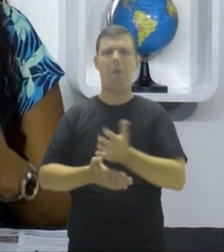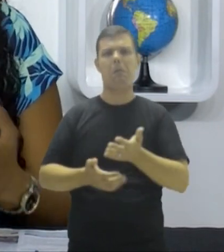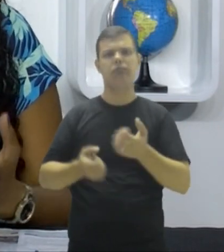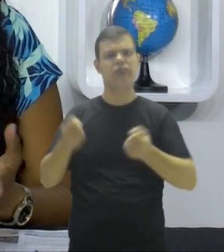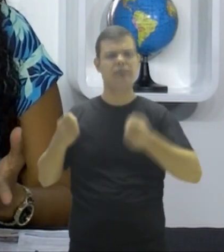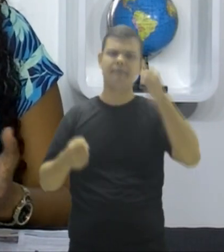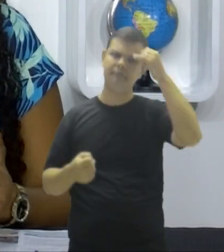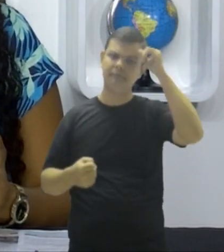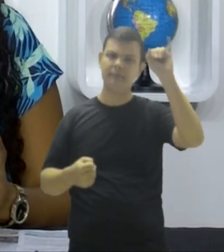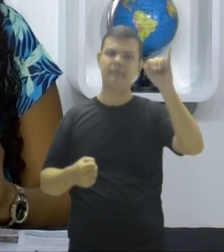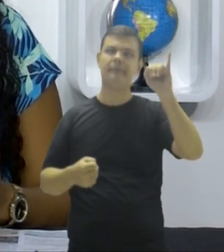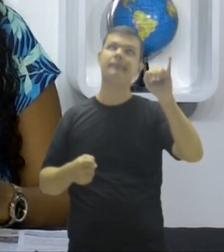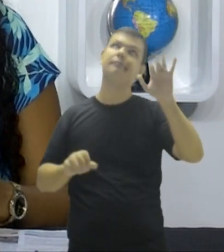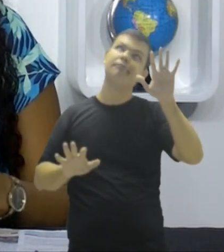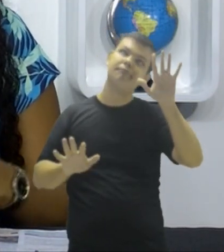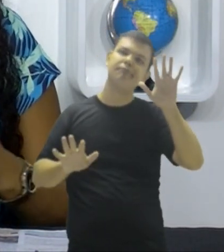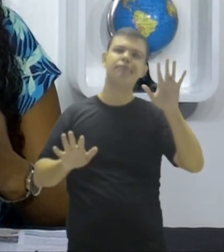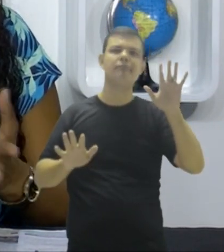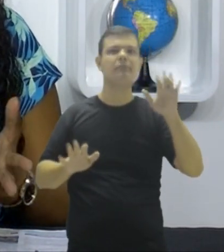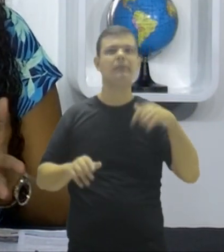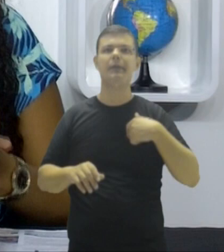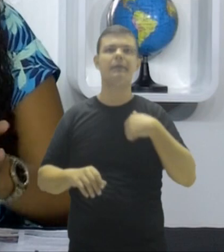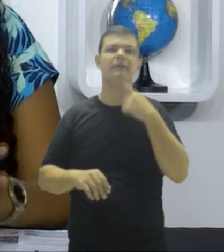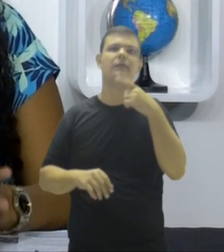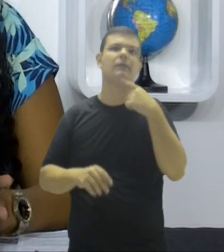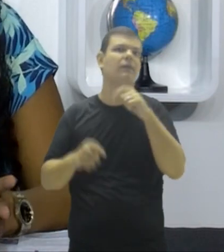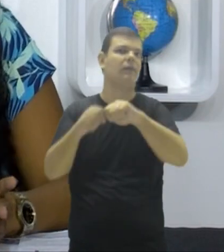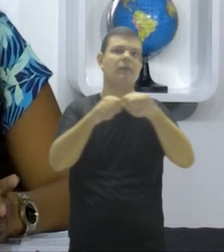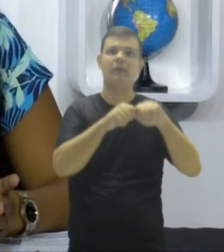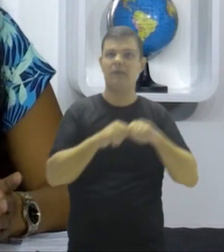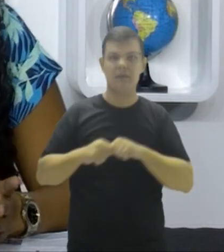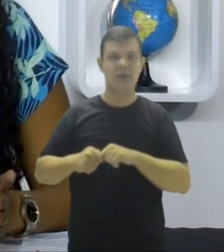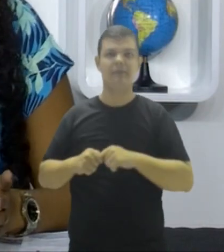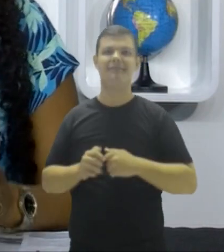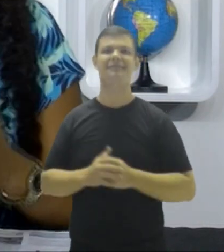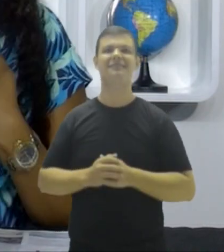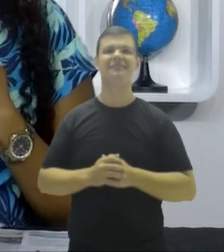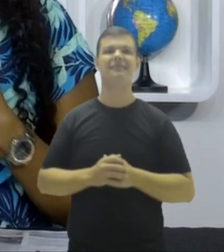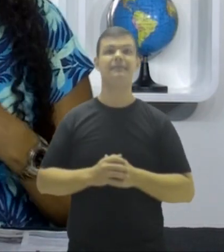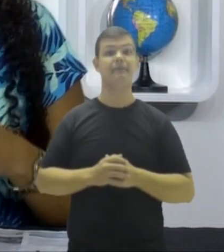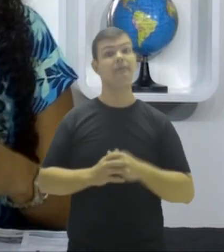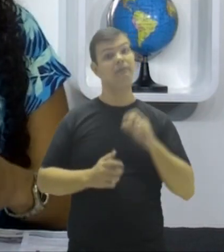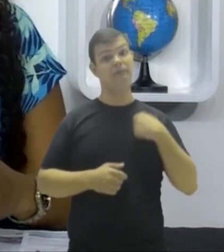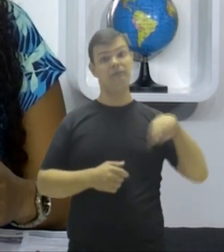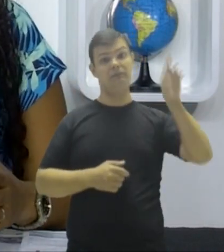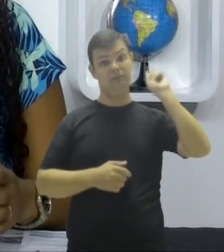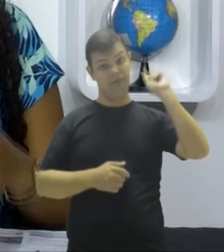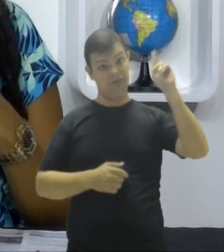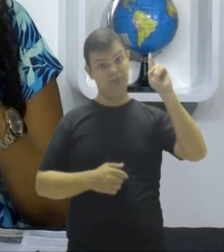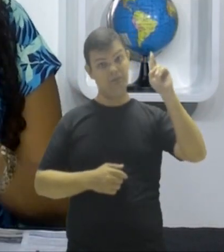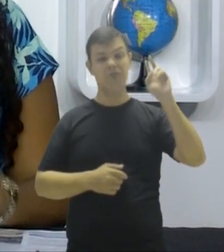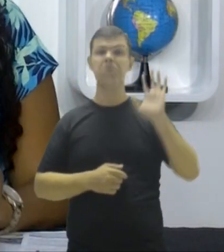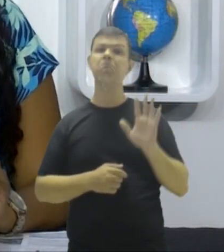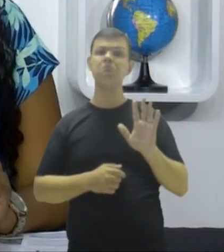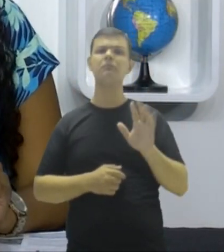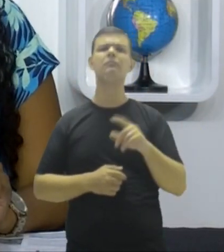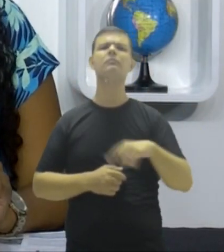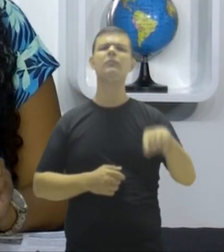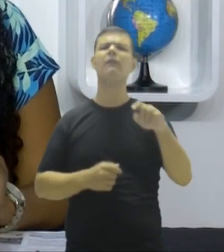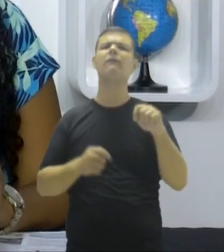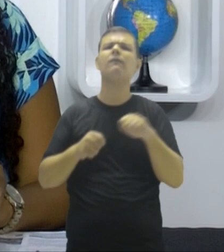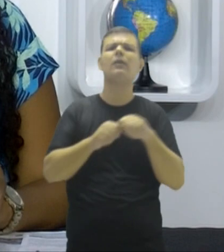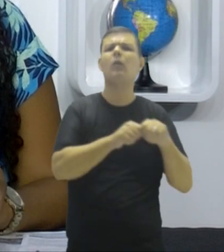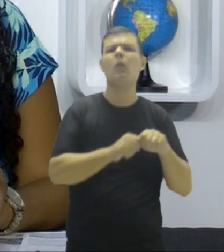algumas coisas que fogem ao a nossa responsabilidade. Mas o que a gente